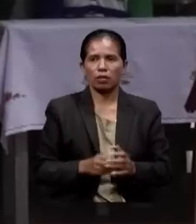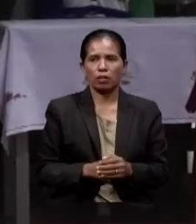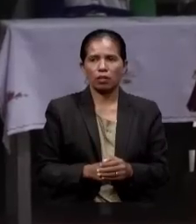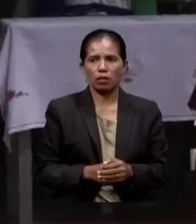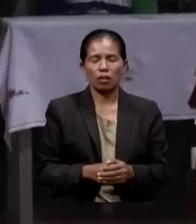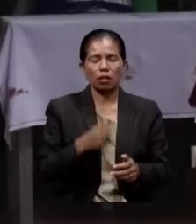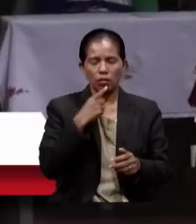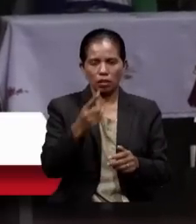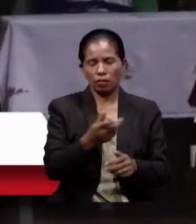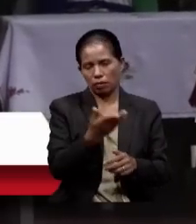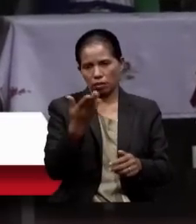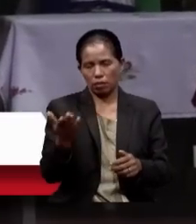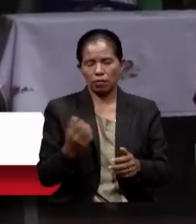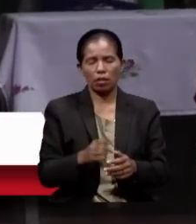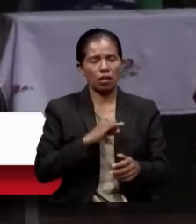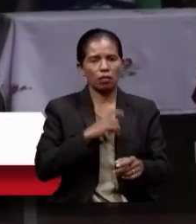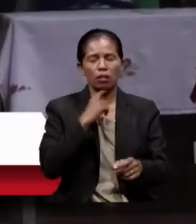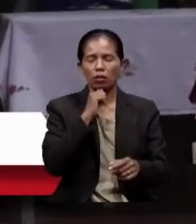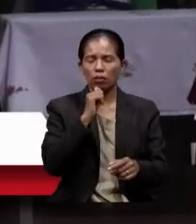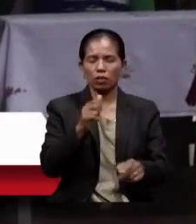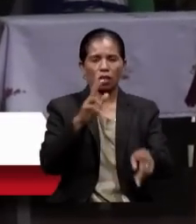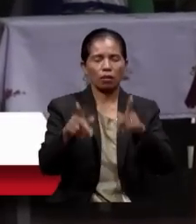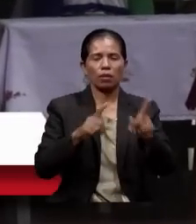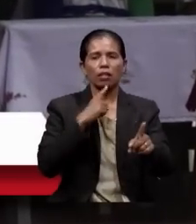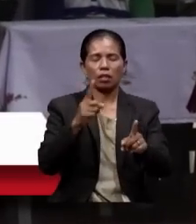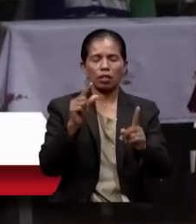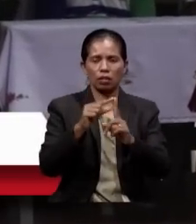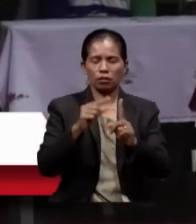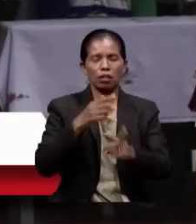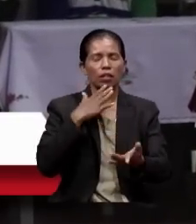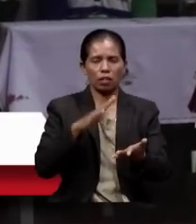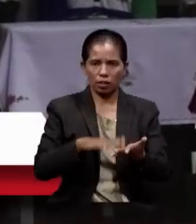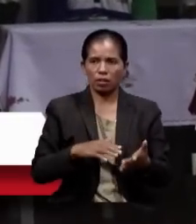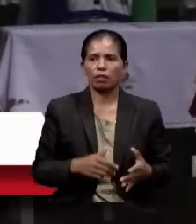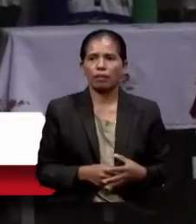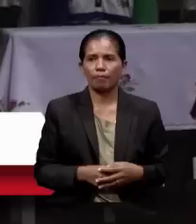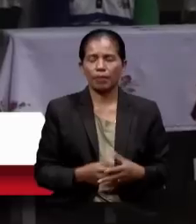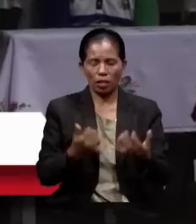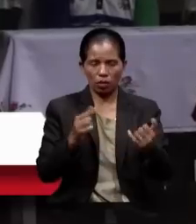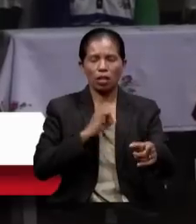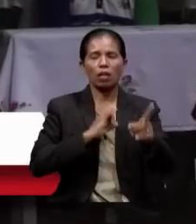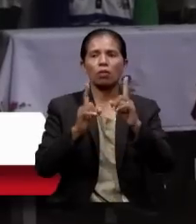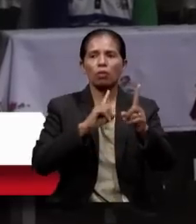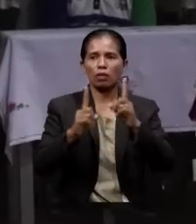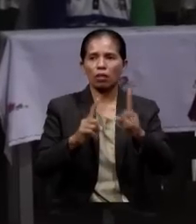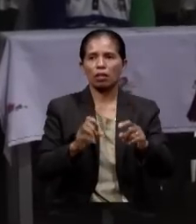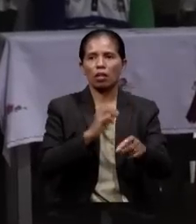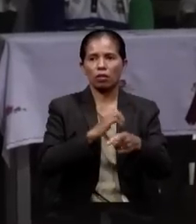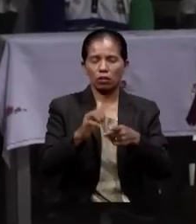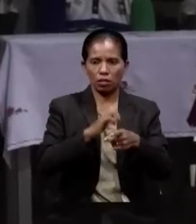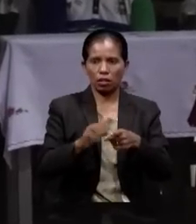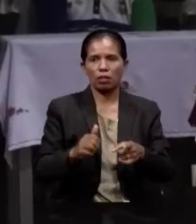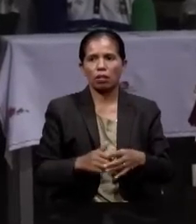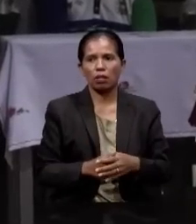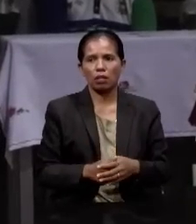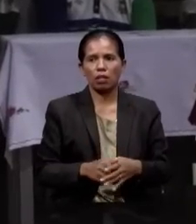compreendi. Aproveite que era seu secretário de Rio. Mas que agora não dá na colia, mas deixa o prática que era. Kau